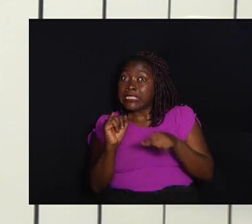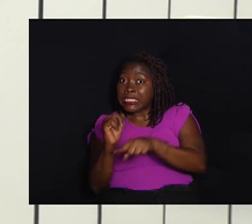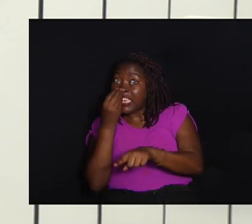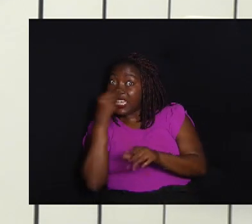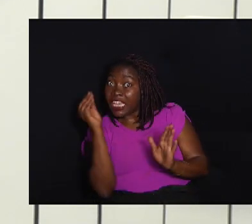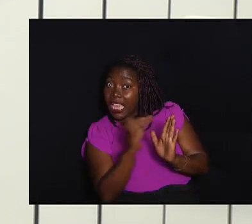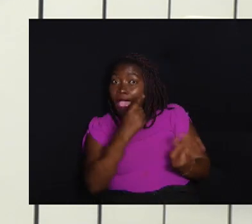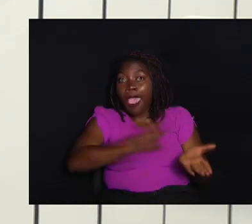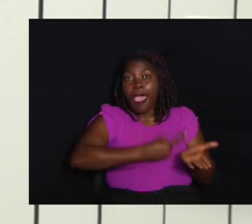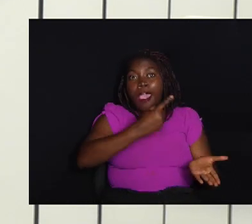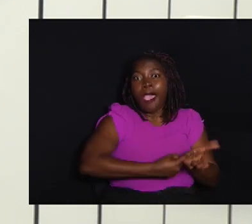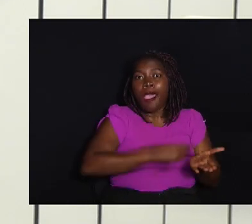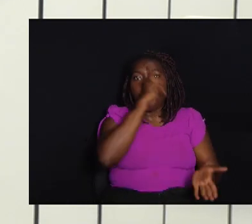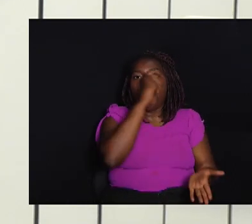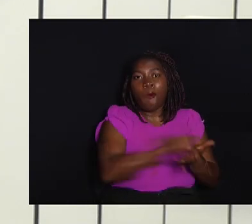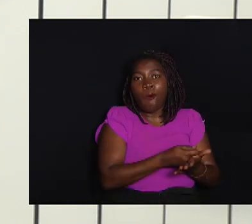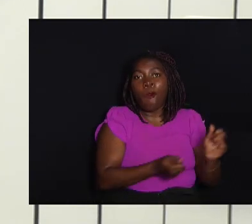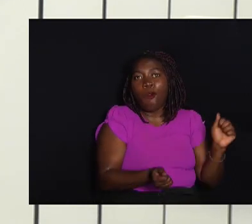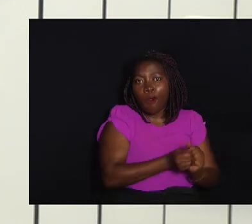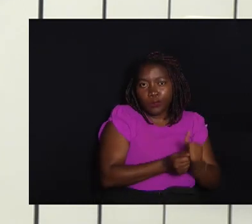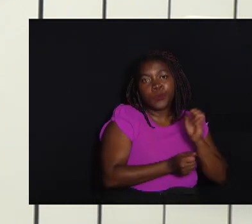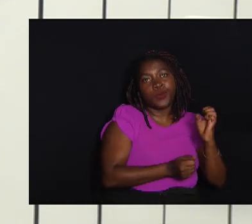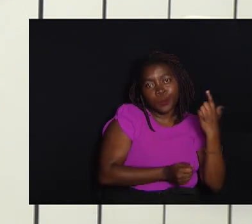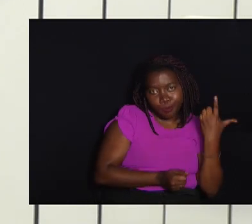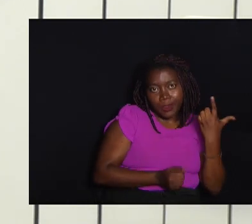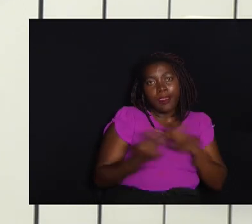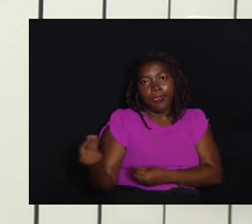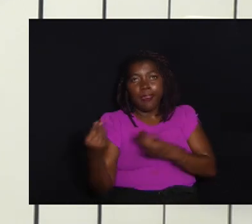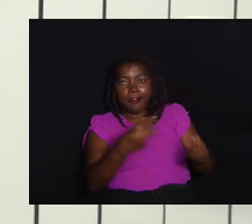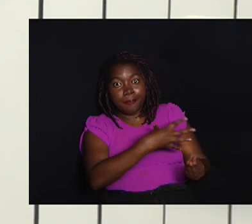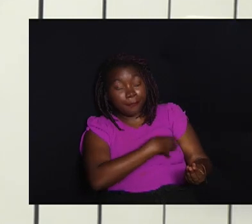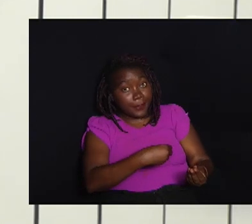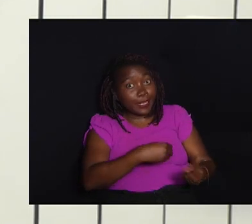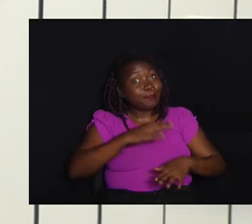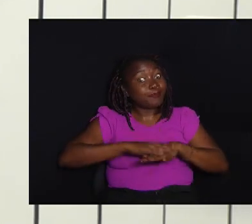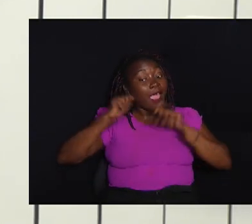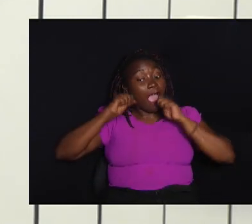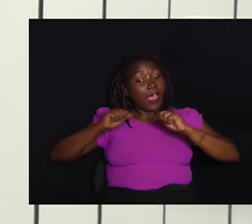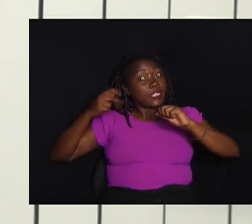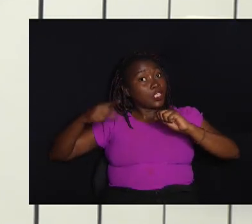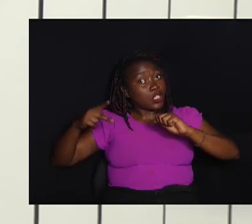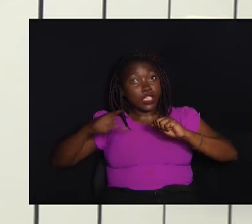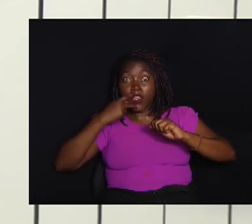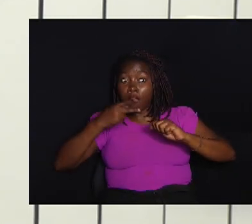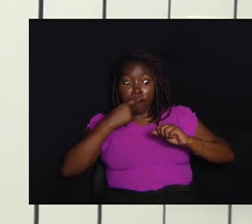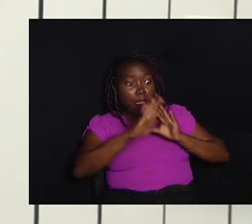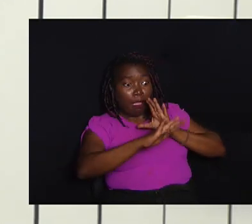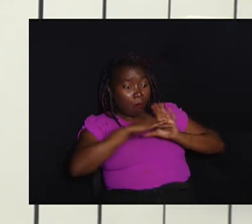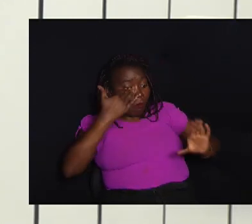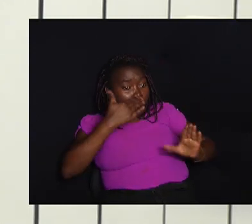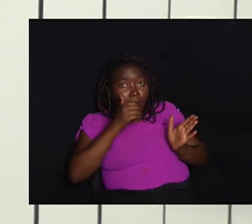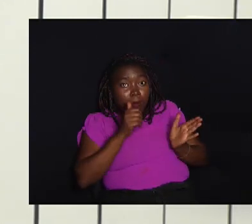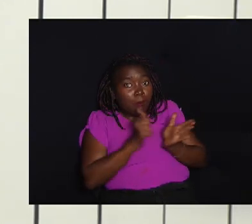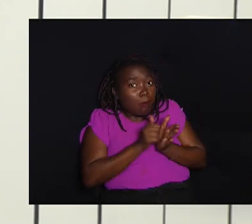acordo estabelecido com Alexandre de entregar o filho. Segundo a assessoria de Ana Hickman, a apresentadora não recebeu intimação sobre o caso e